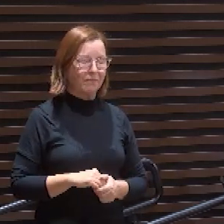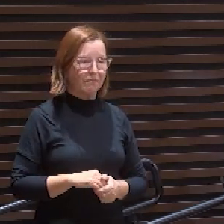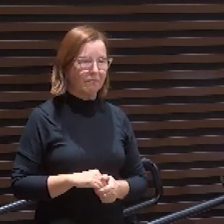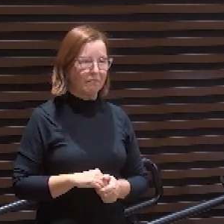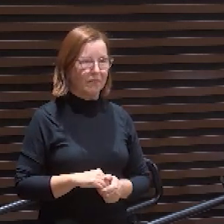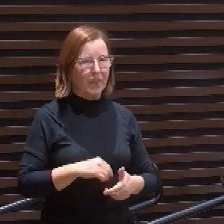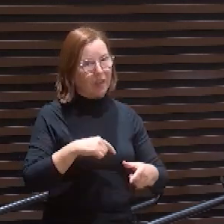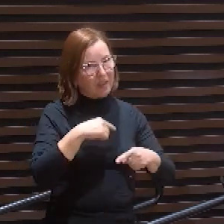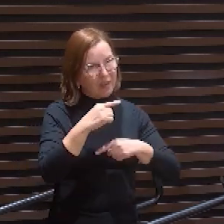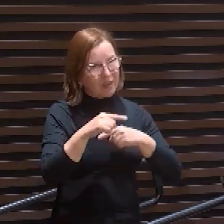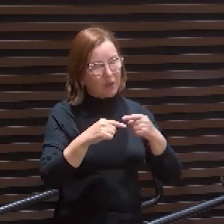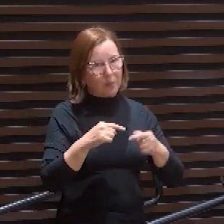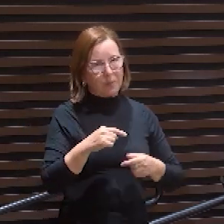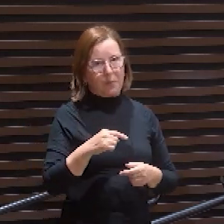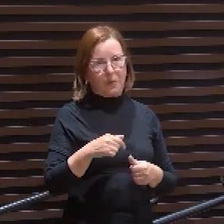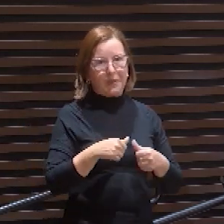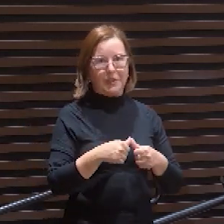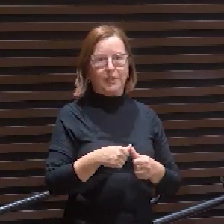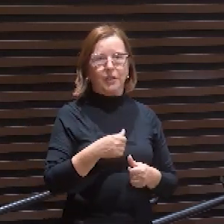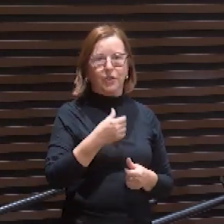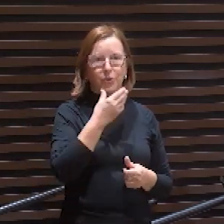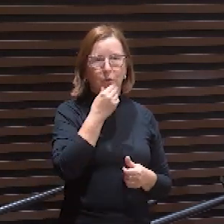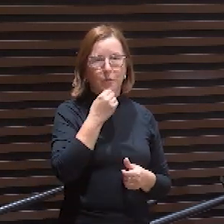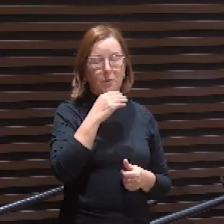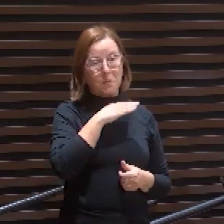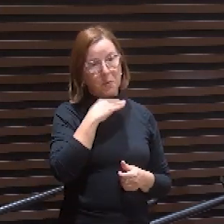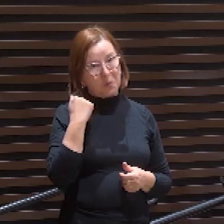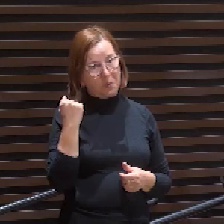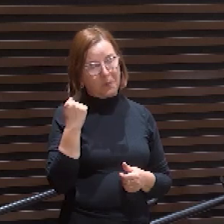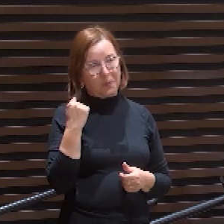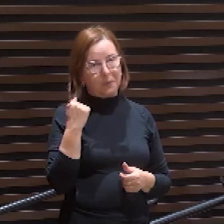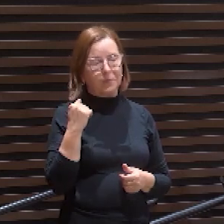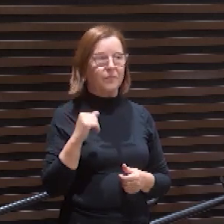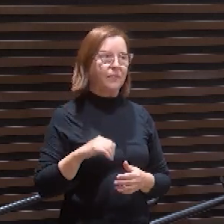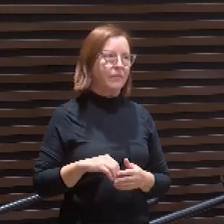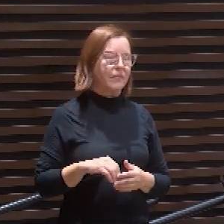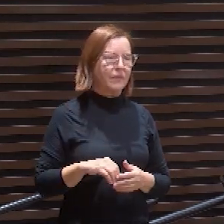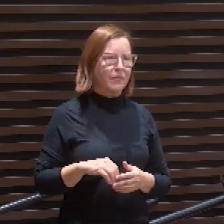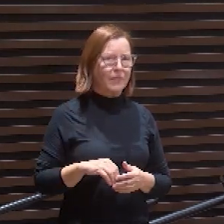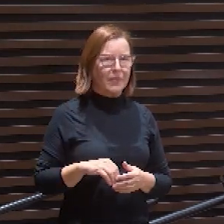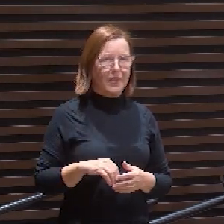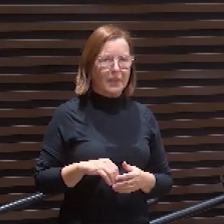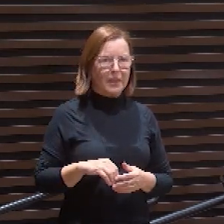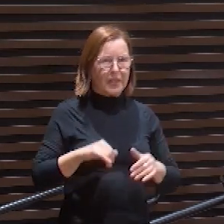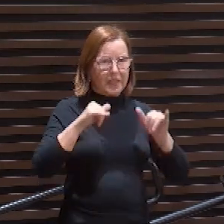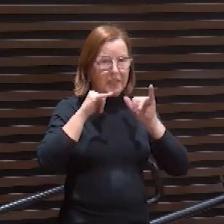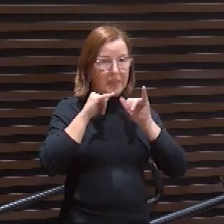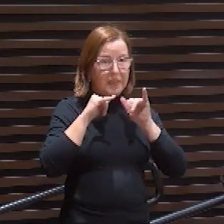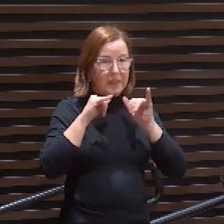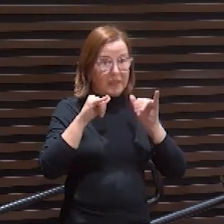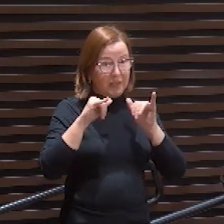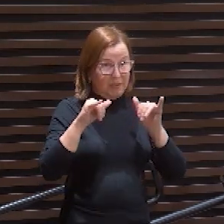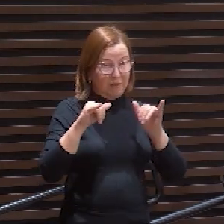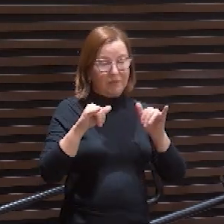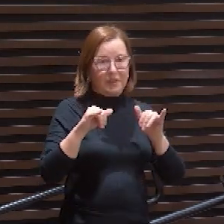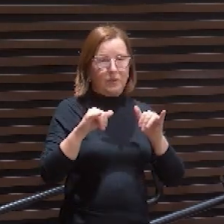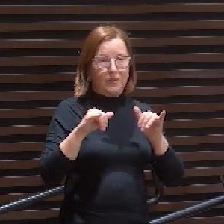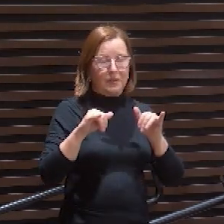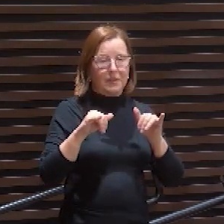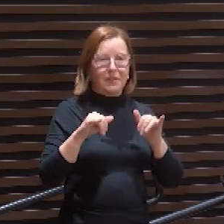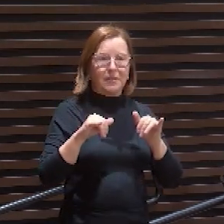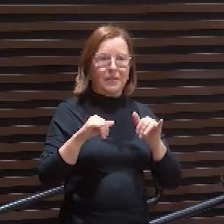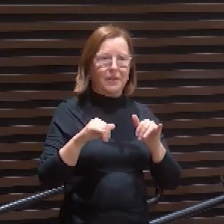Algum tempo depois, o homem morreu e se anunciou um leilão de todas as suas obras de arte.